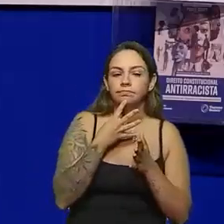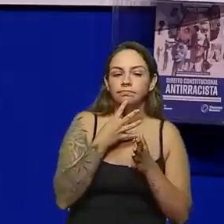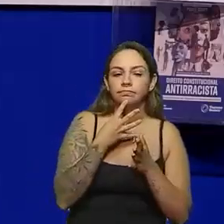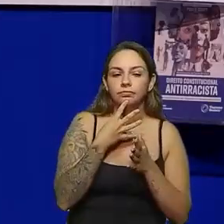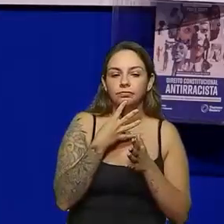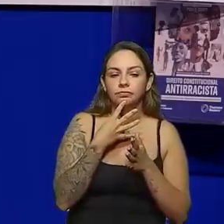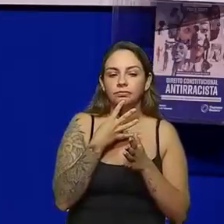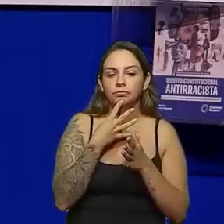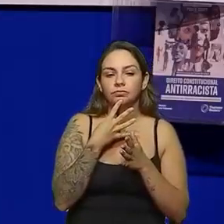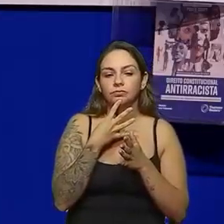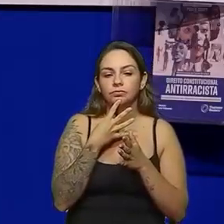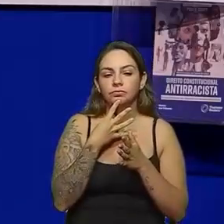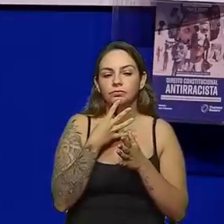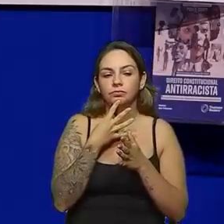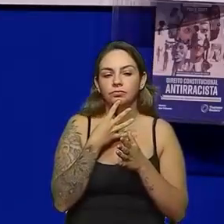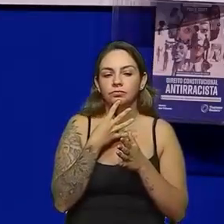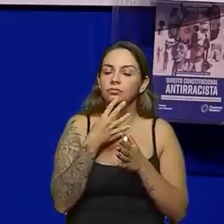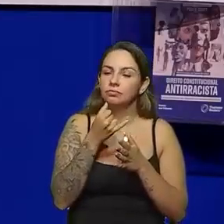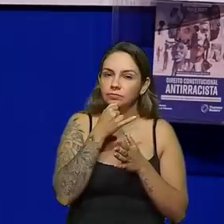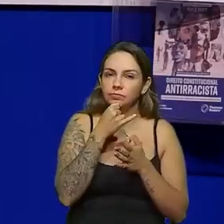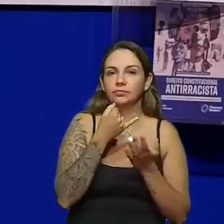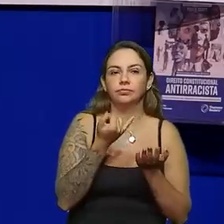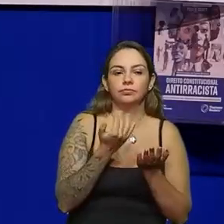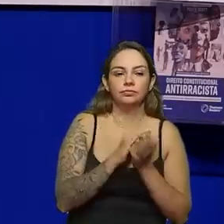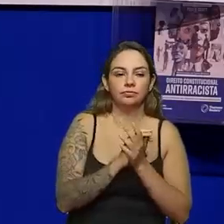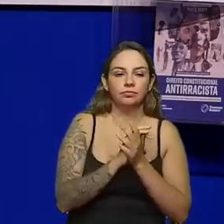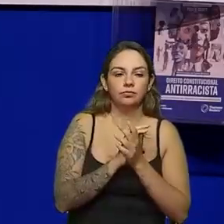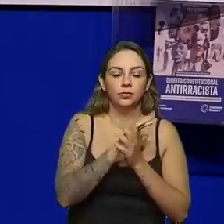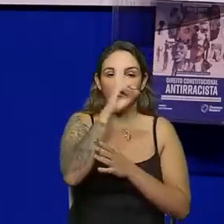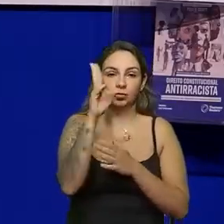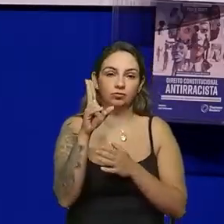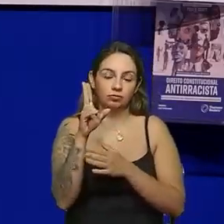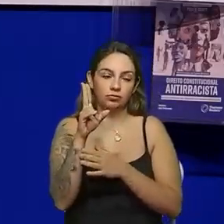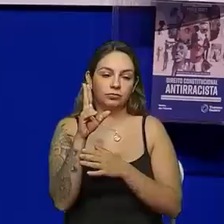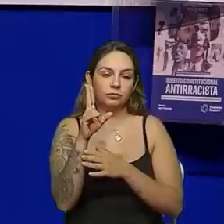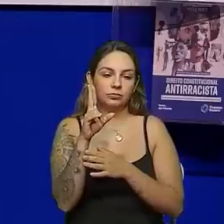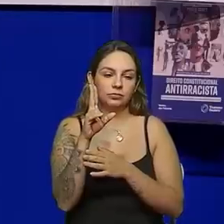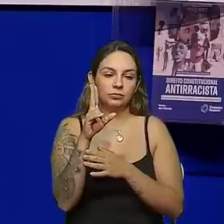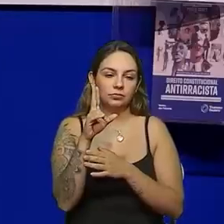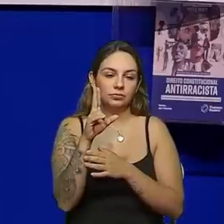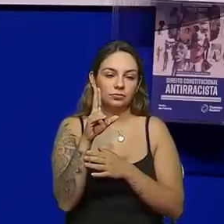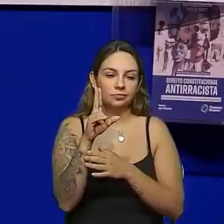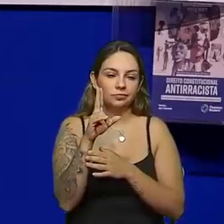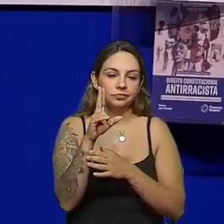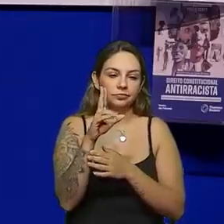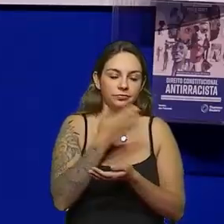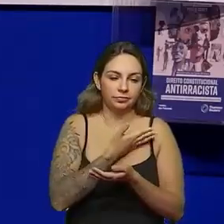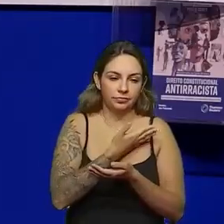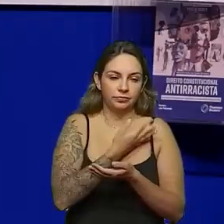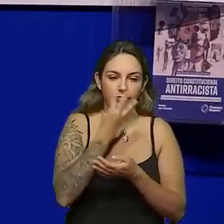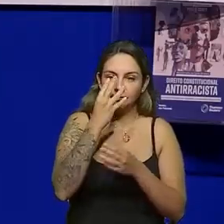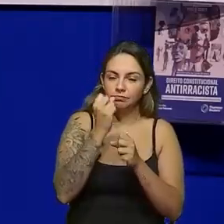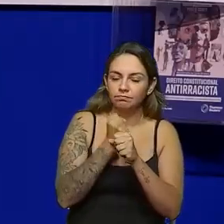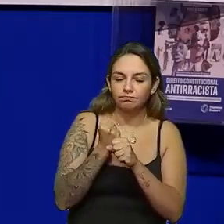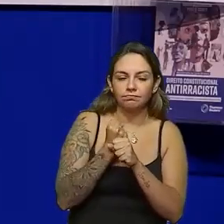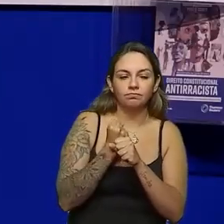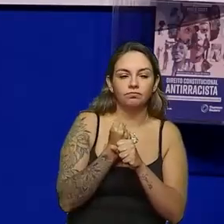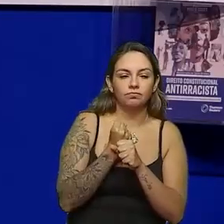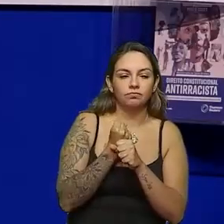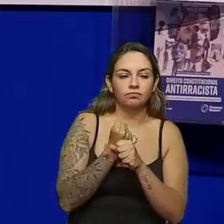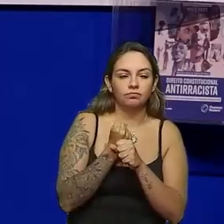conhecia, como Ana Maria Machado, por exemplo, ou quando calha de estar Carmen Lúcia, que é minha amiga há 40